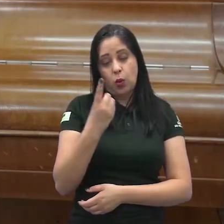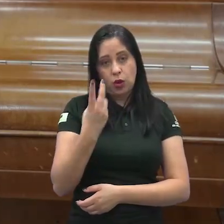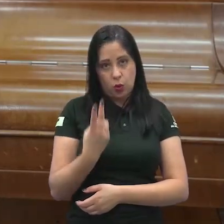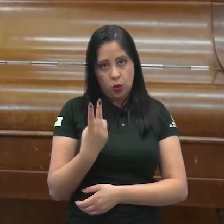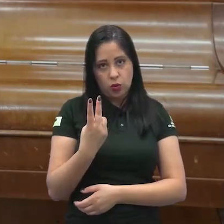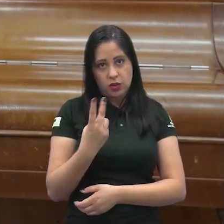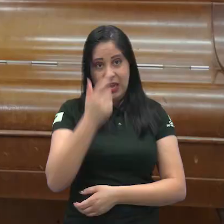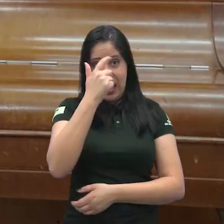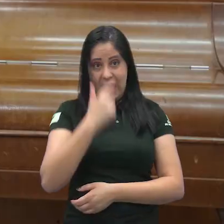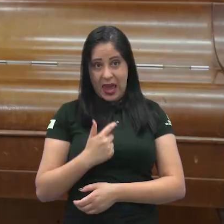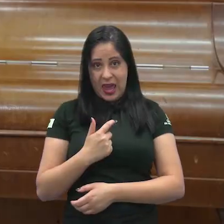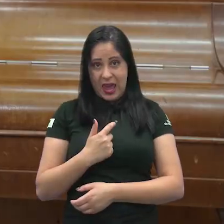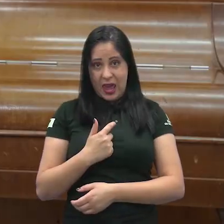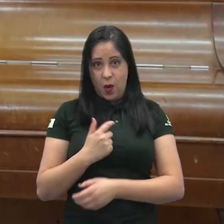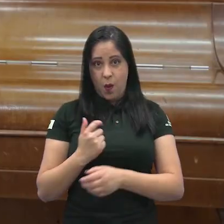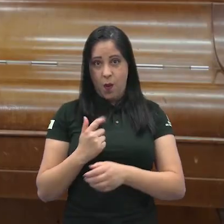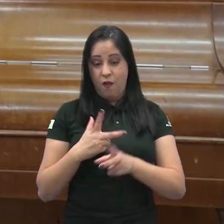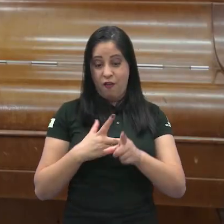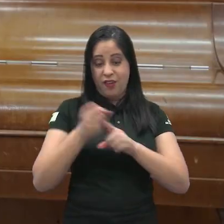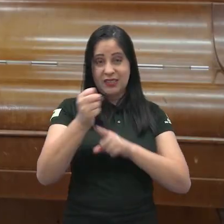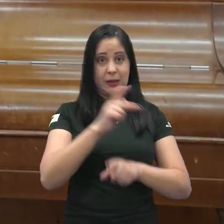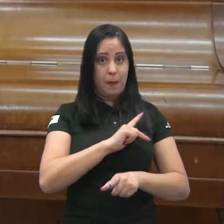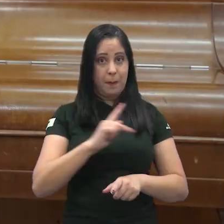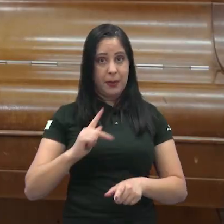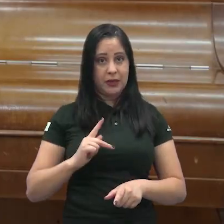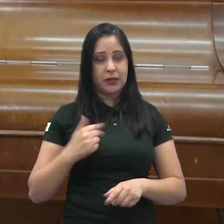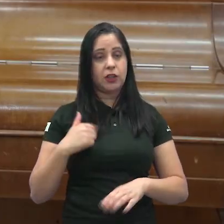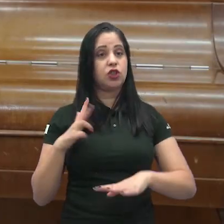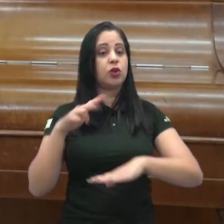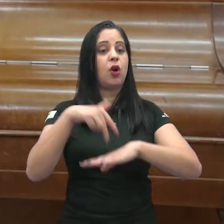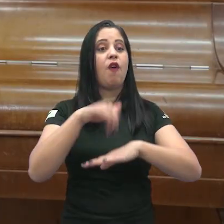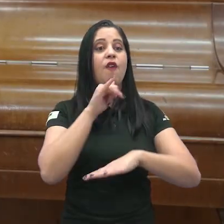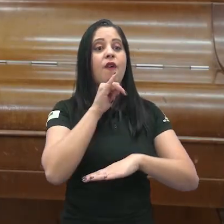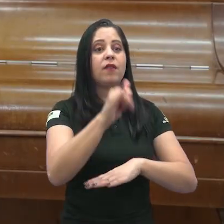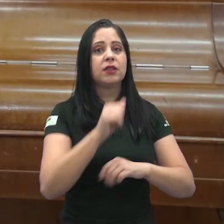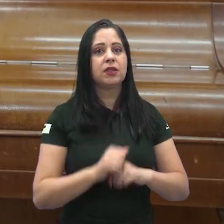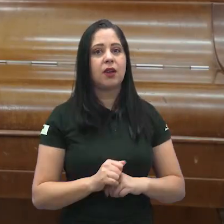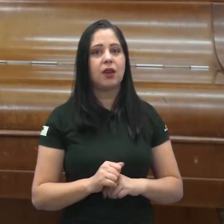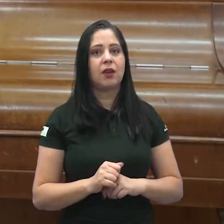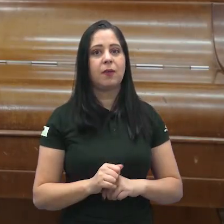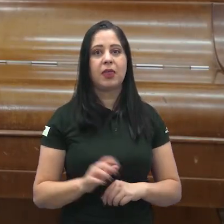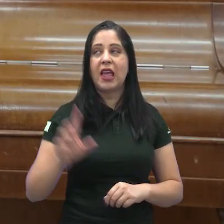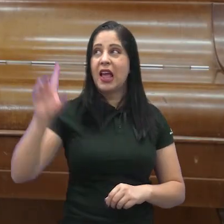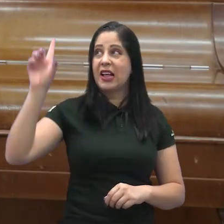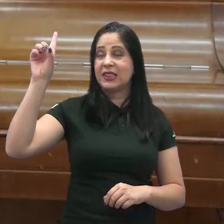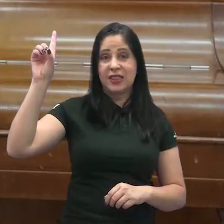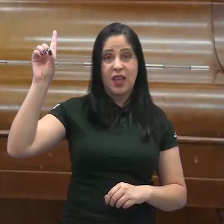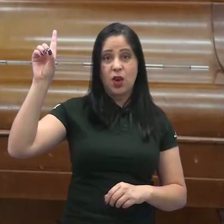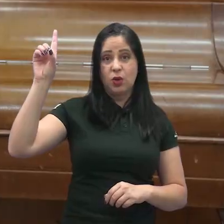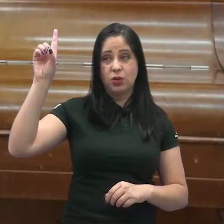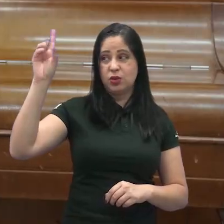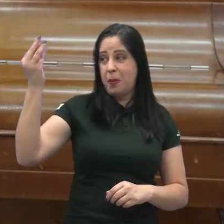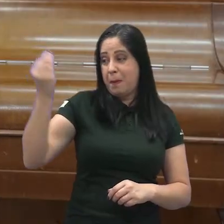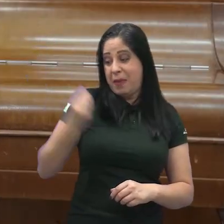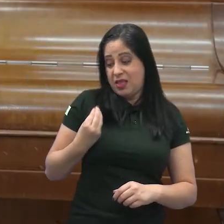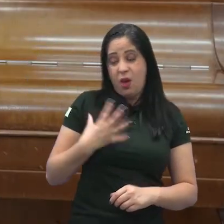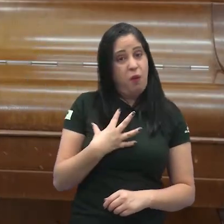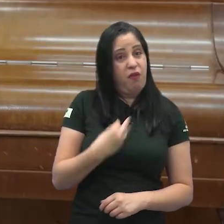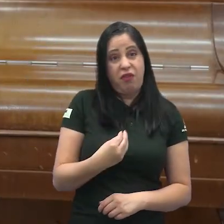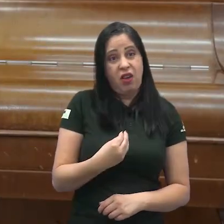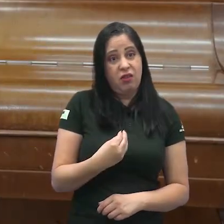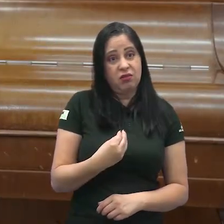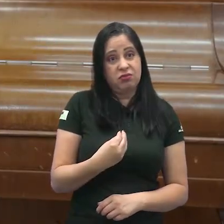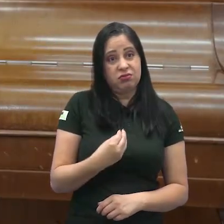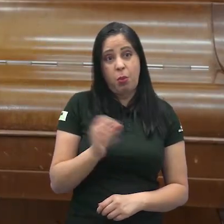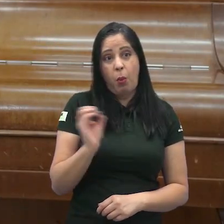quando a minha primeira palavra foi a seguinte: Deus não deu a minha esposa e a mim nenhum filho. Mas